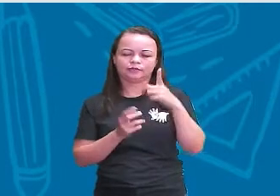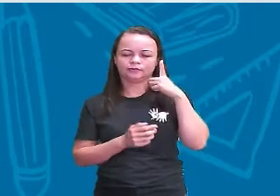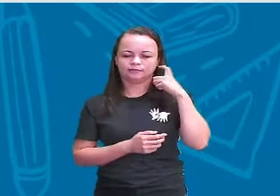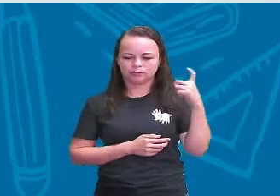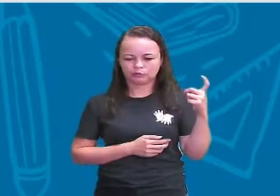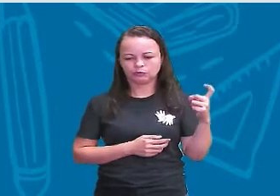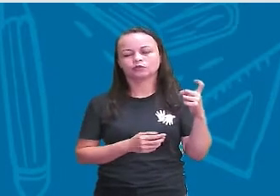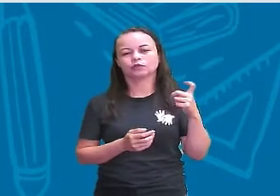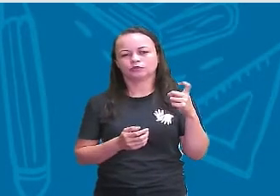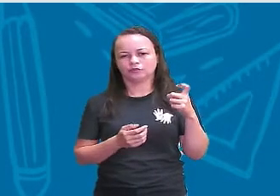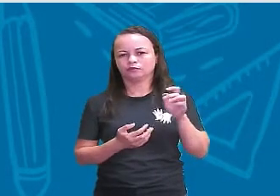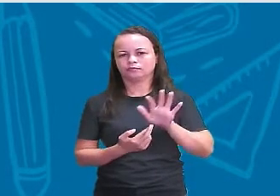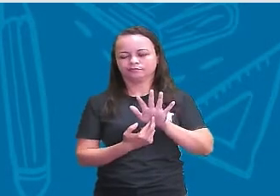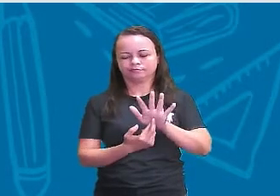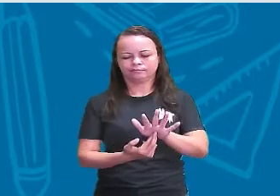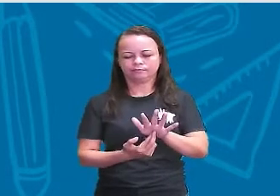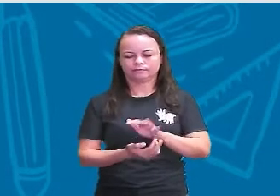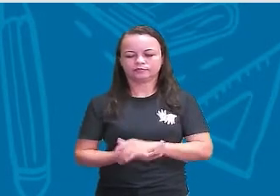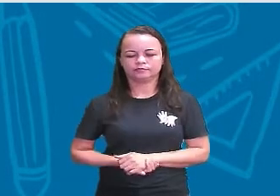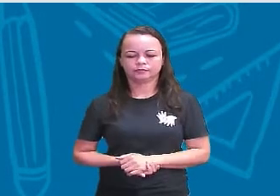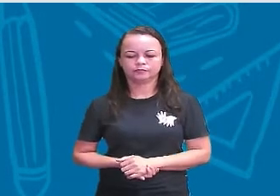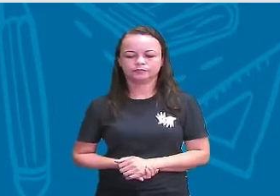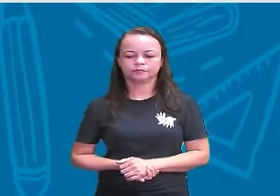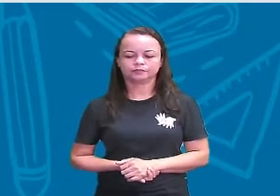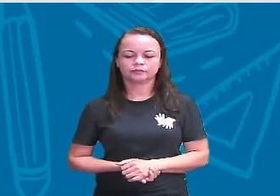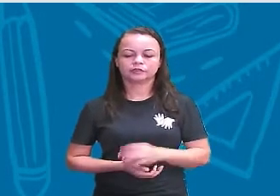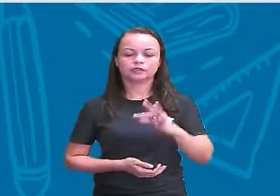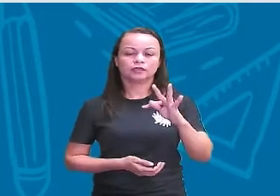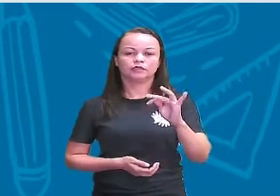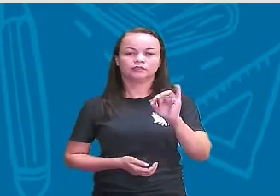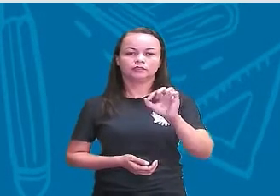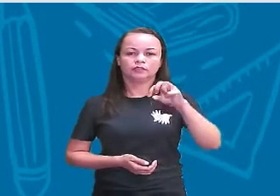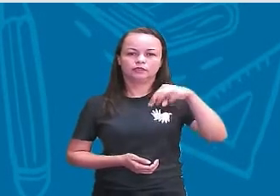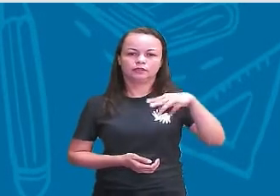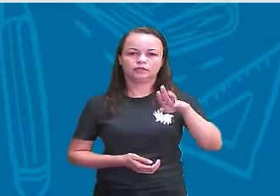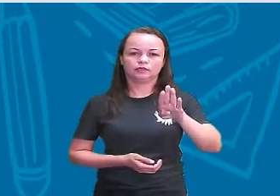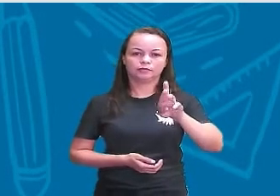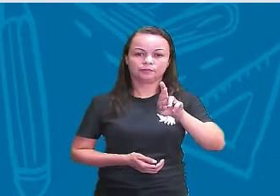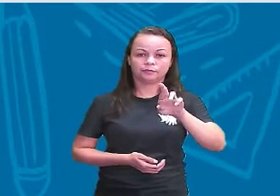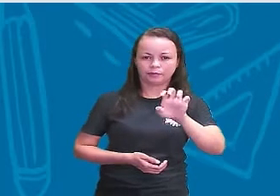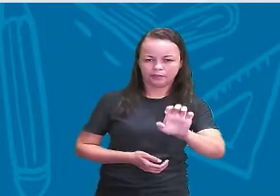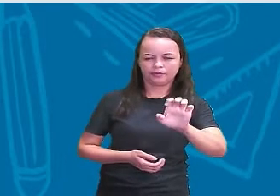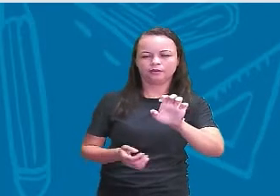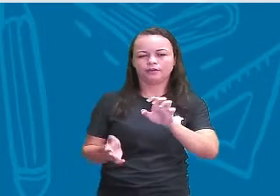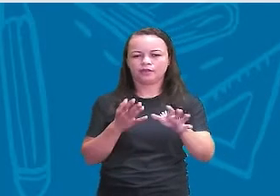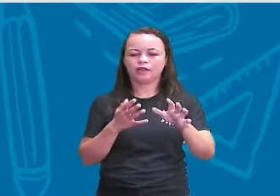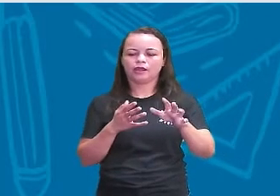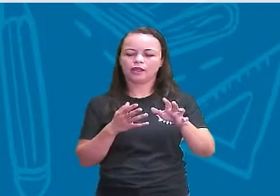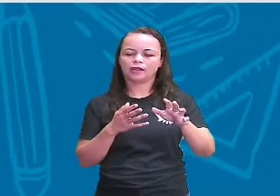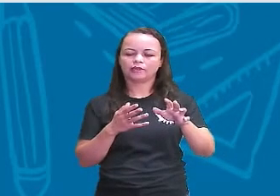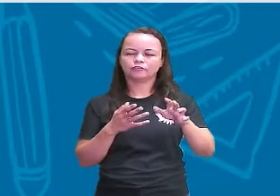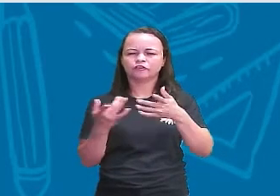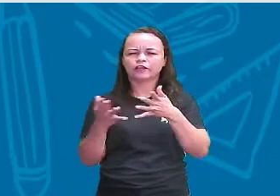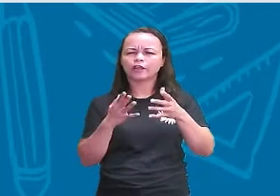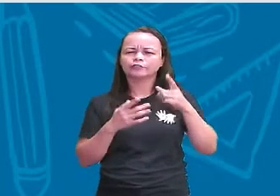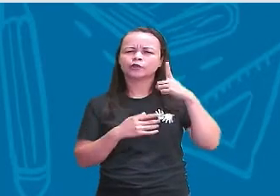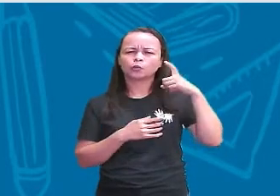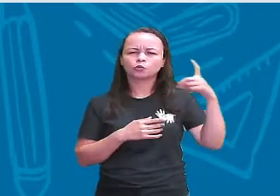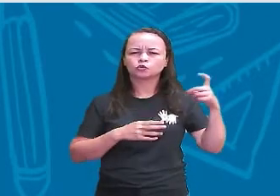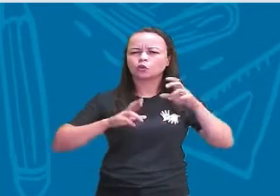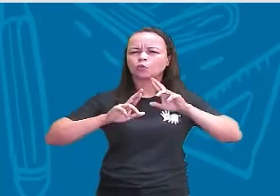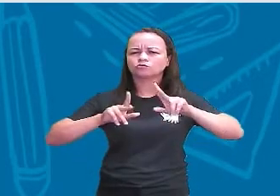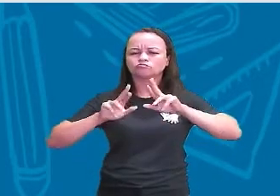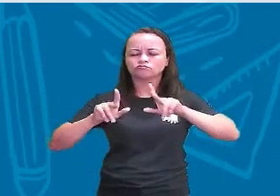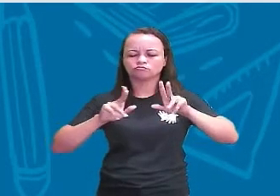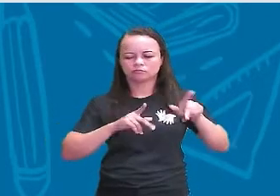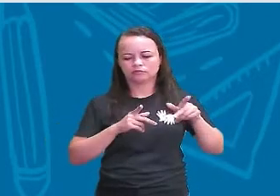som ele apresenta. Timbre é como se diferencia um som de outro. Como um timbre, a gente